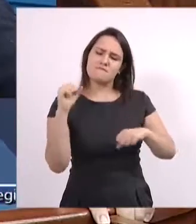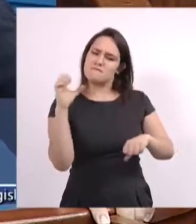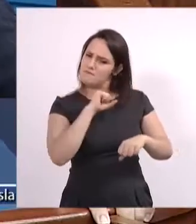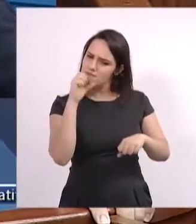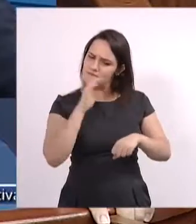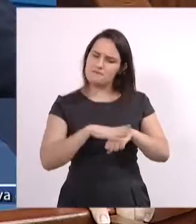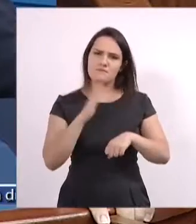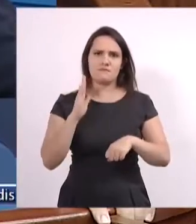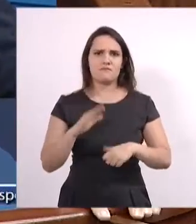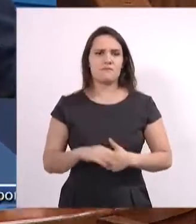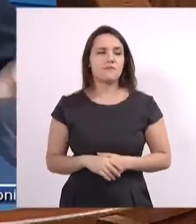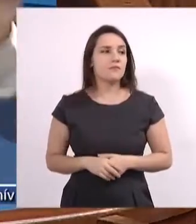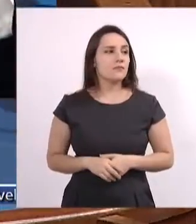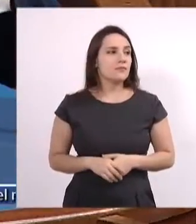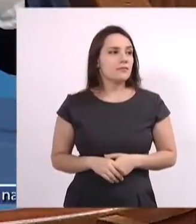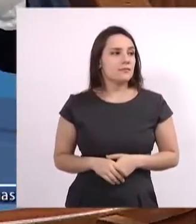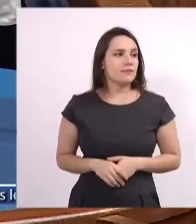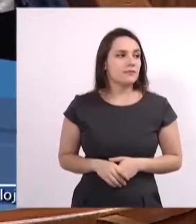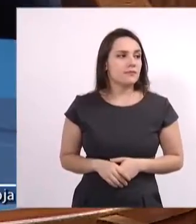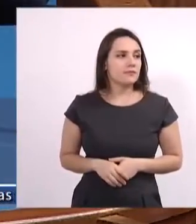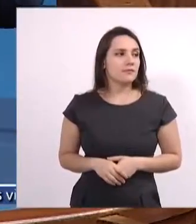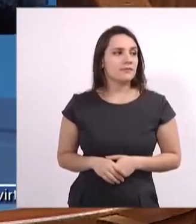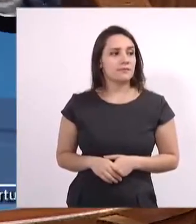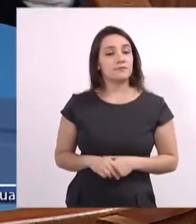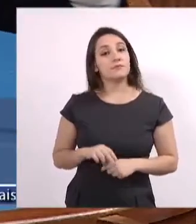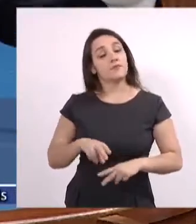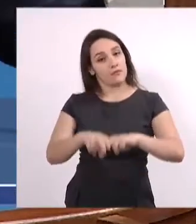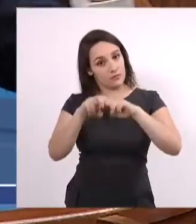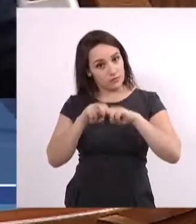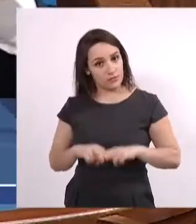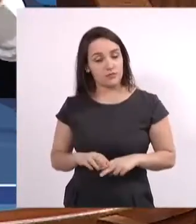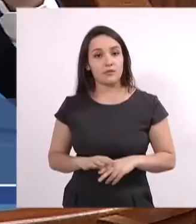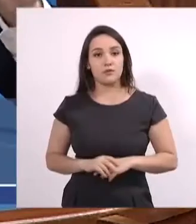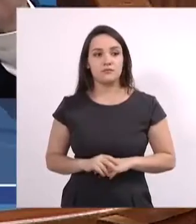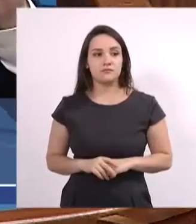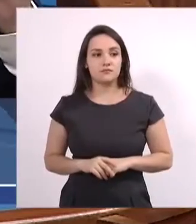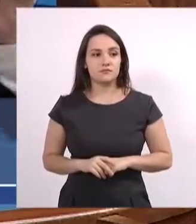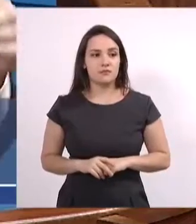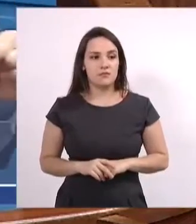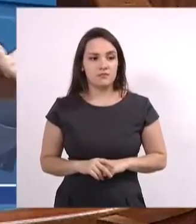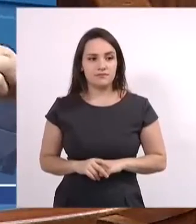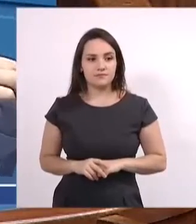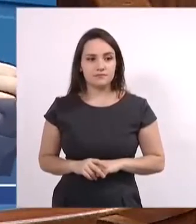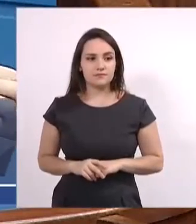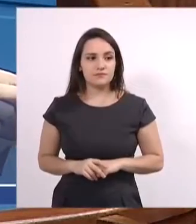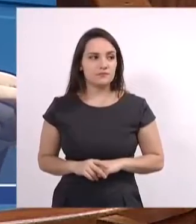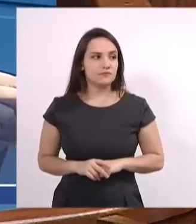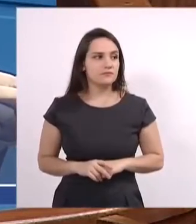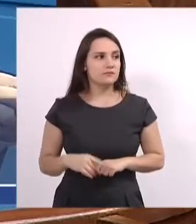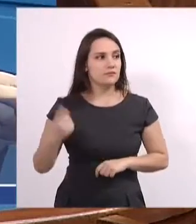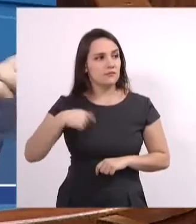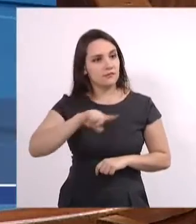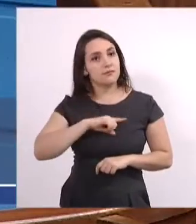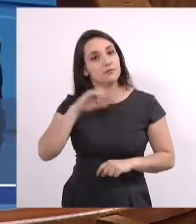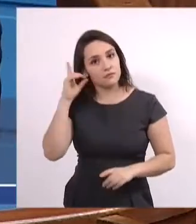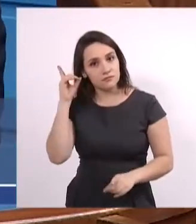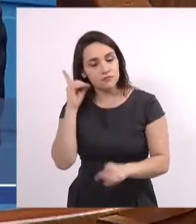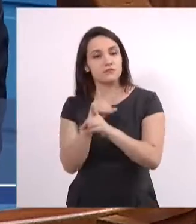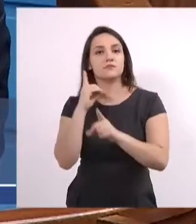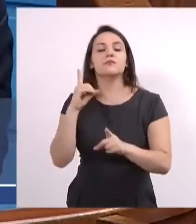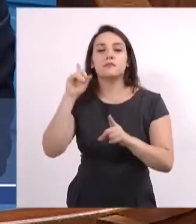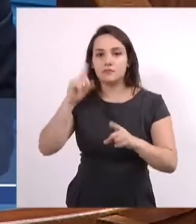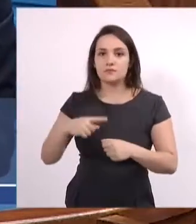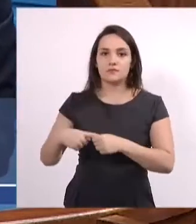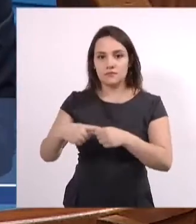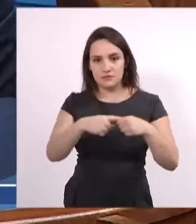físicos. Com essa demanda que foi identificada nos municípios, foi